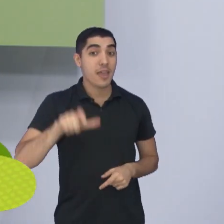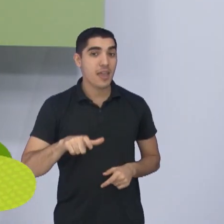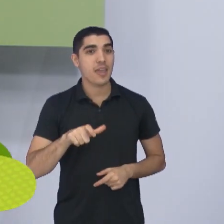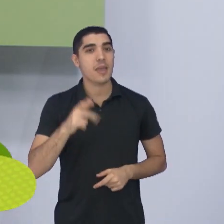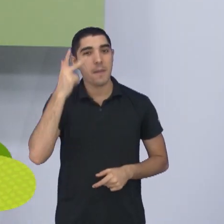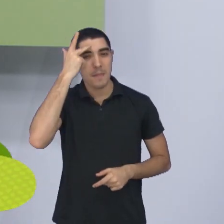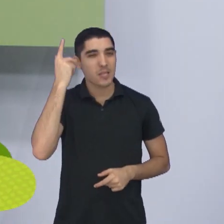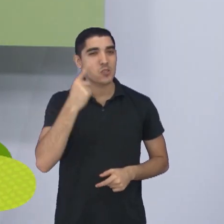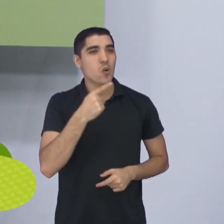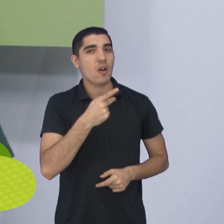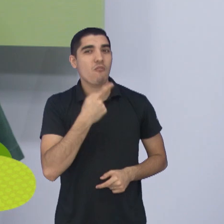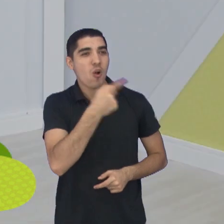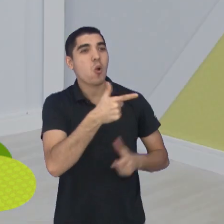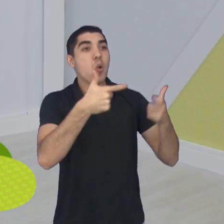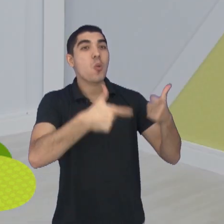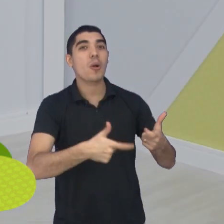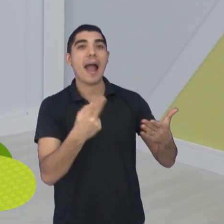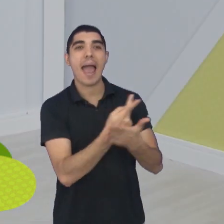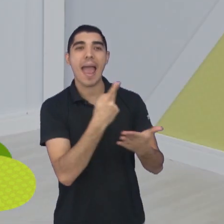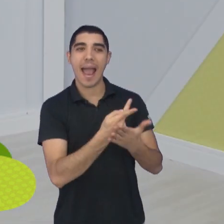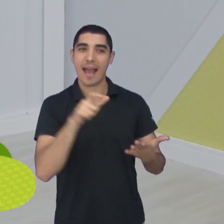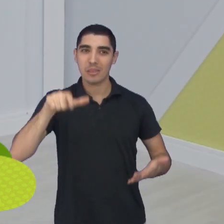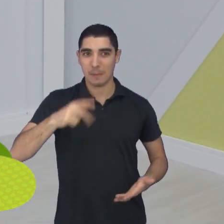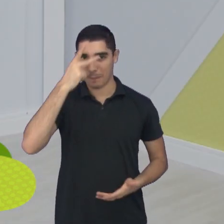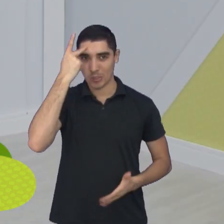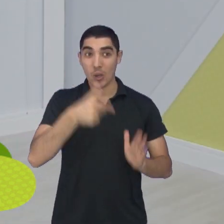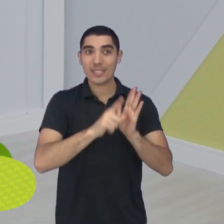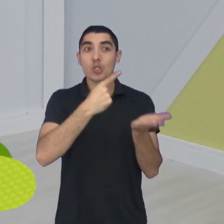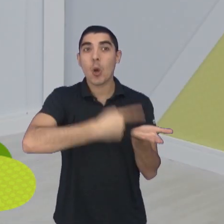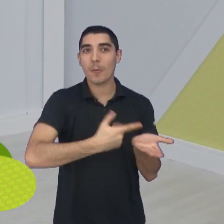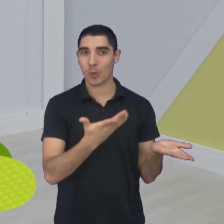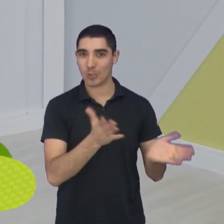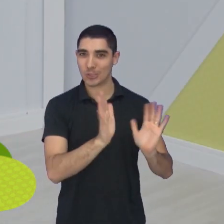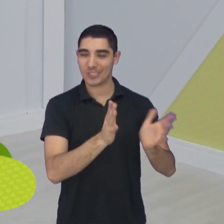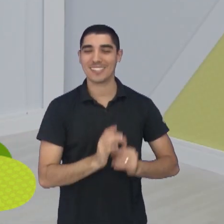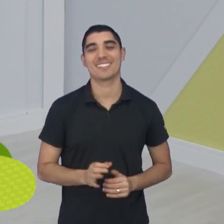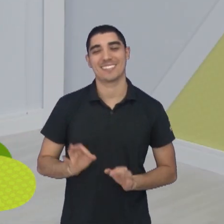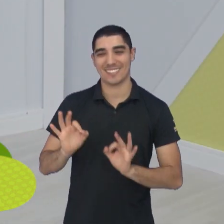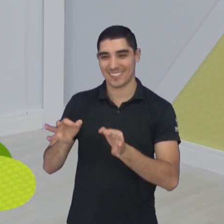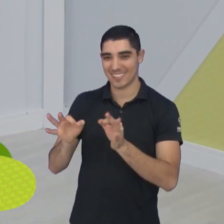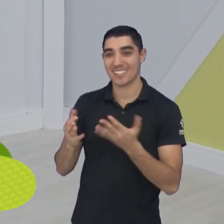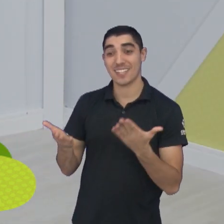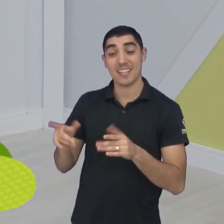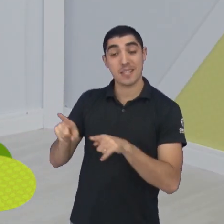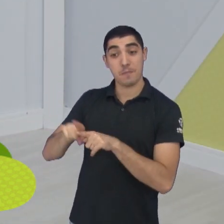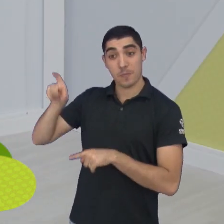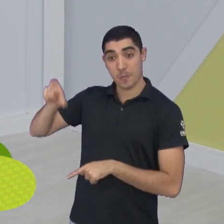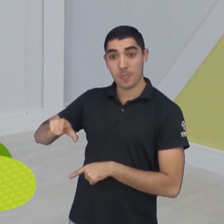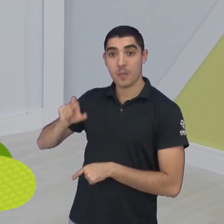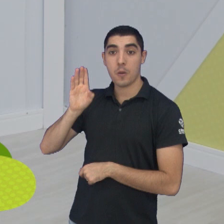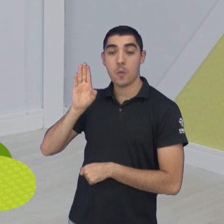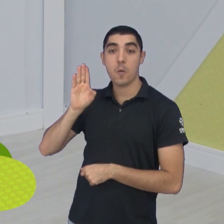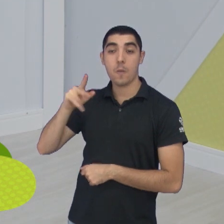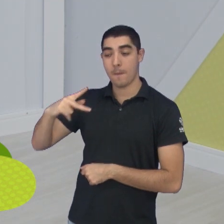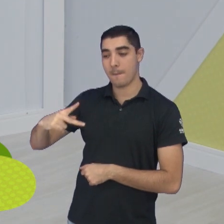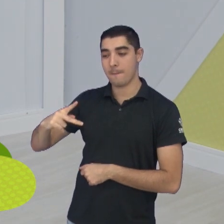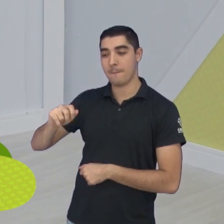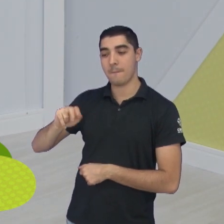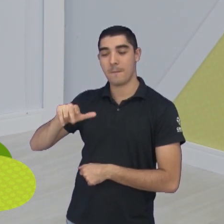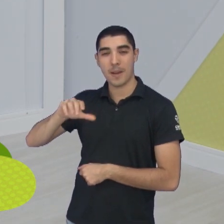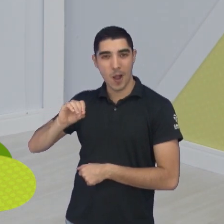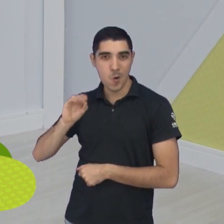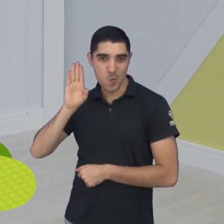que manda o cara no lugar errado? Beleza. O nosso querido Paulo Ricardo. Paulo Ricardo mandou ele no lugar certo. Só para fazer